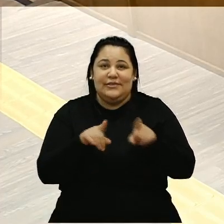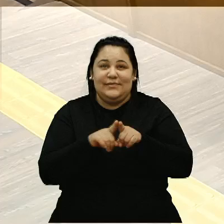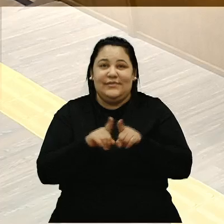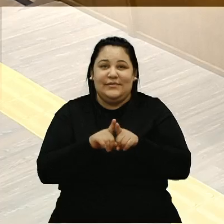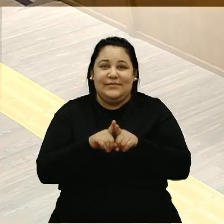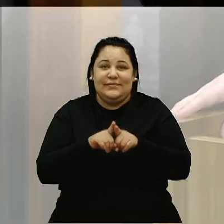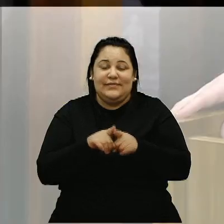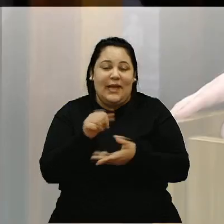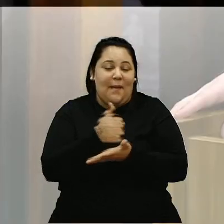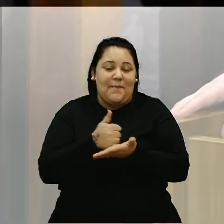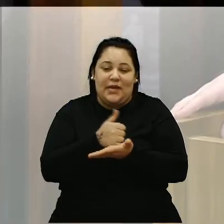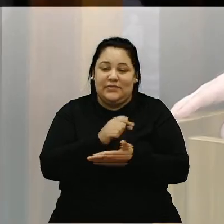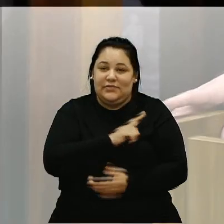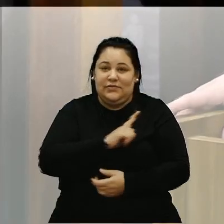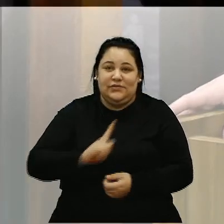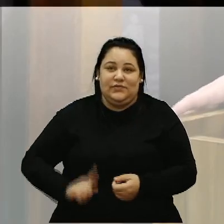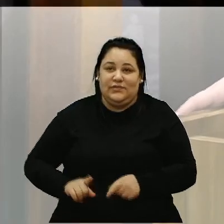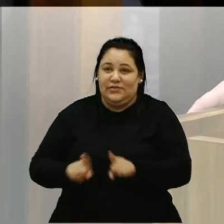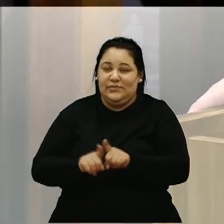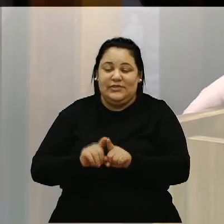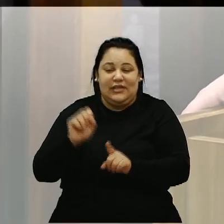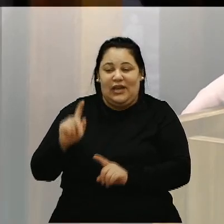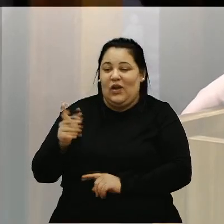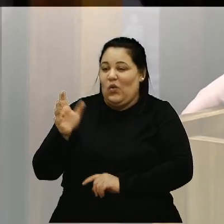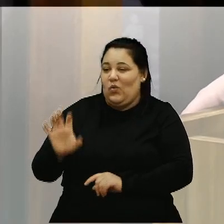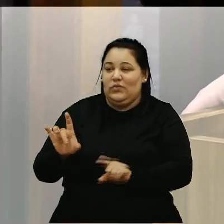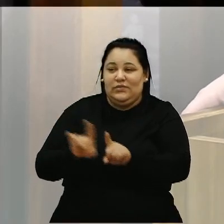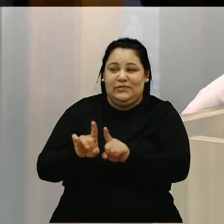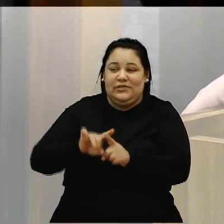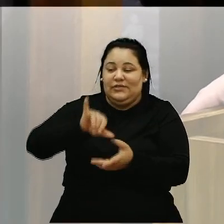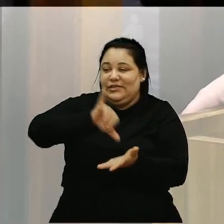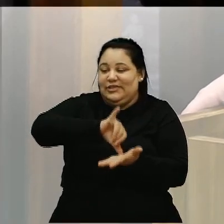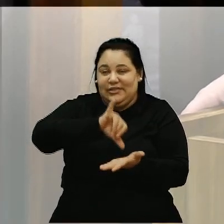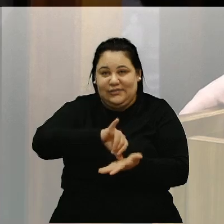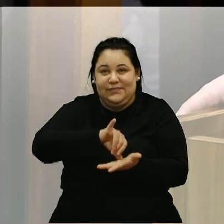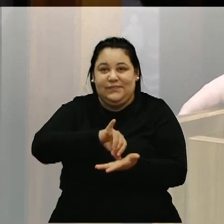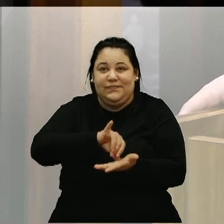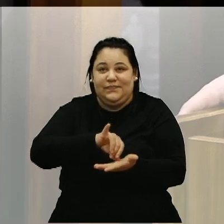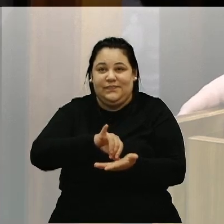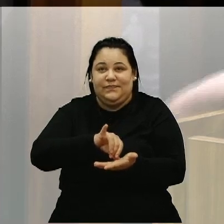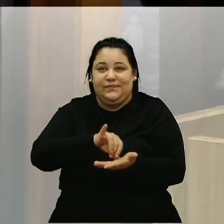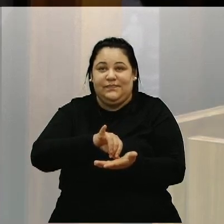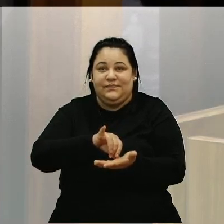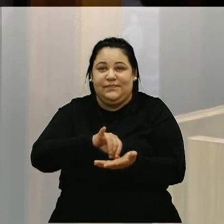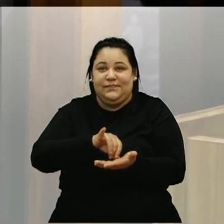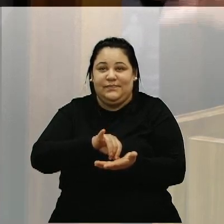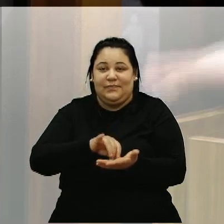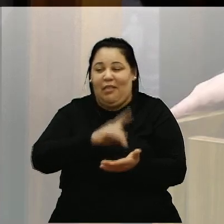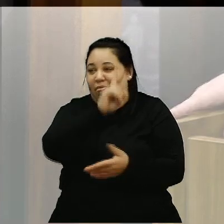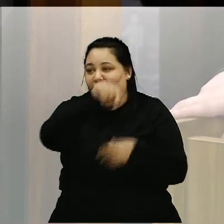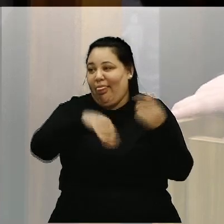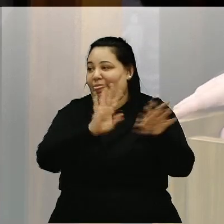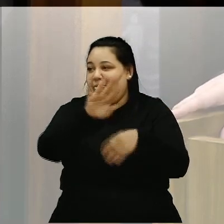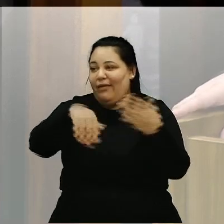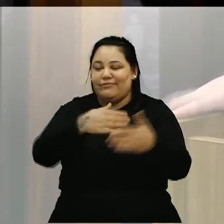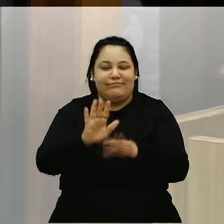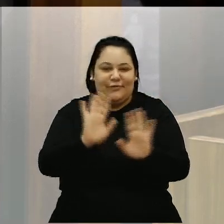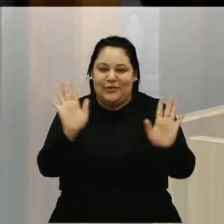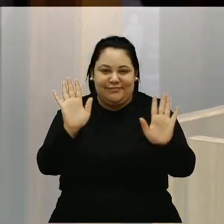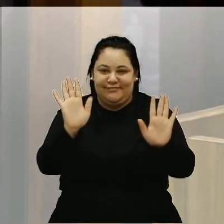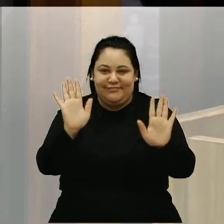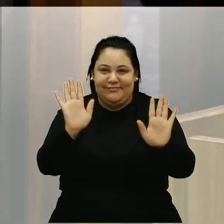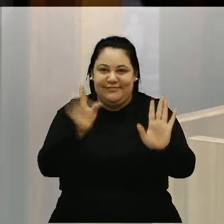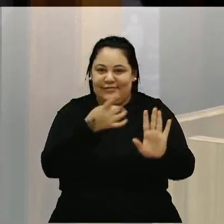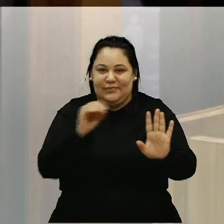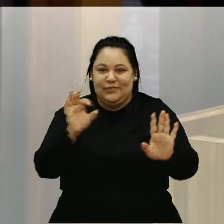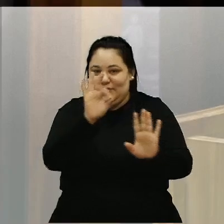nem a base do governo, nem a oposição, nem o centro, nem para cima, para baixo, nem 100% da população caxiense. Acho